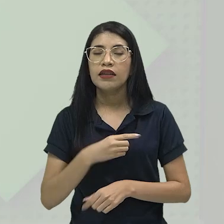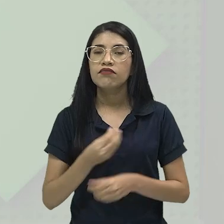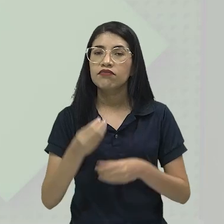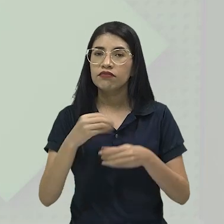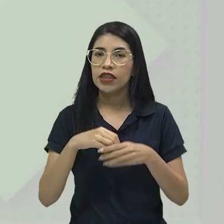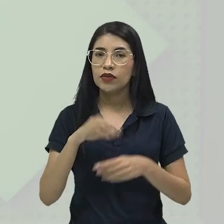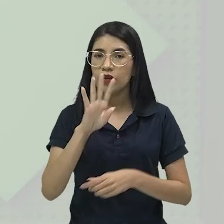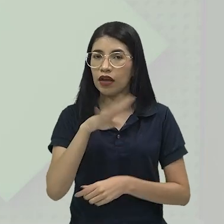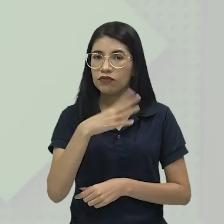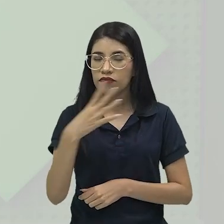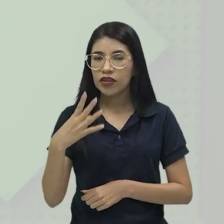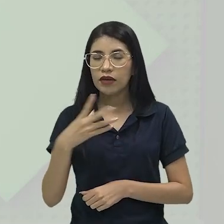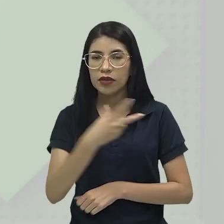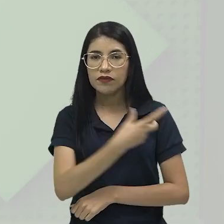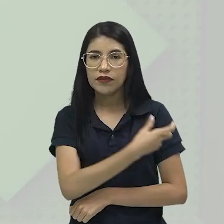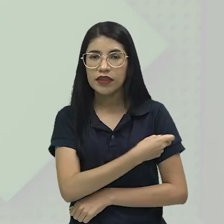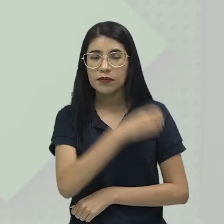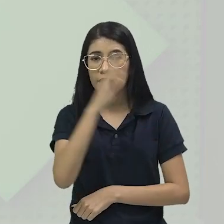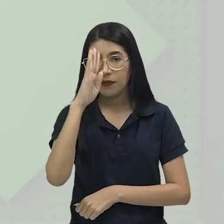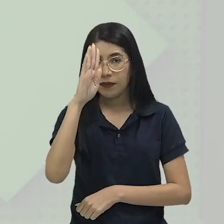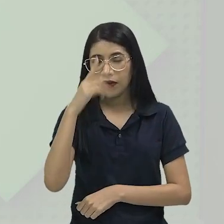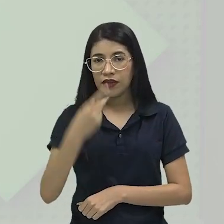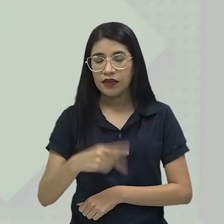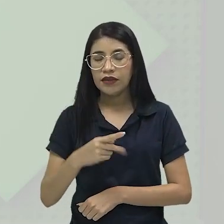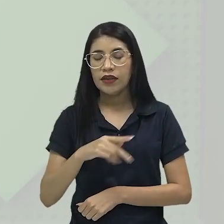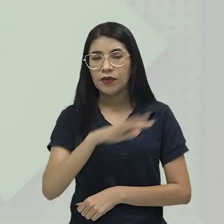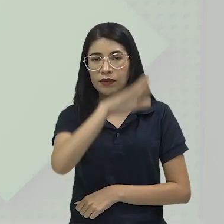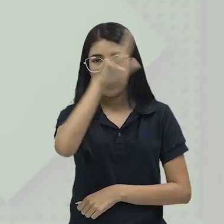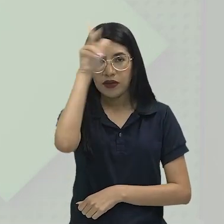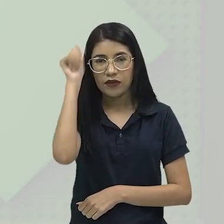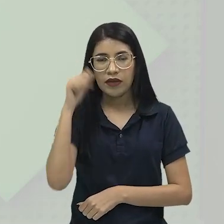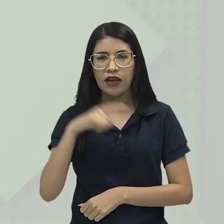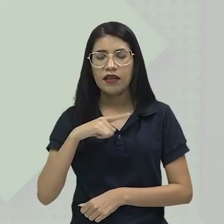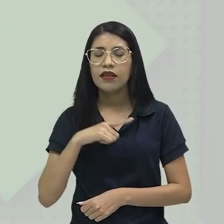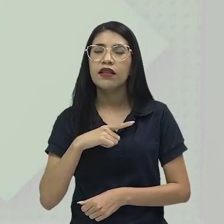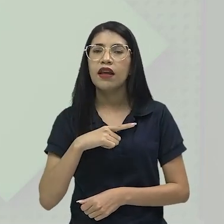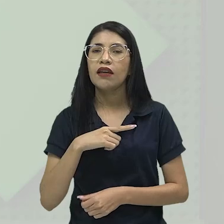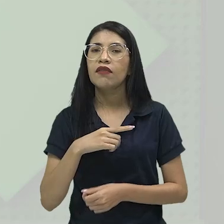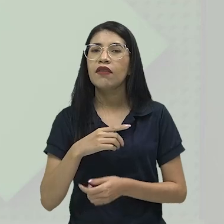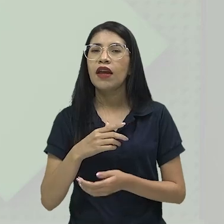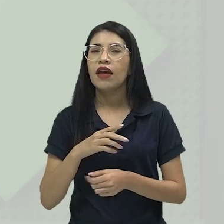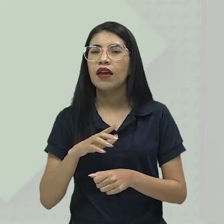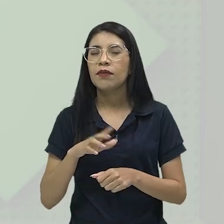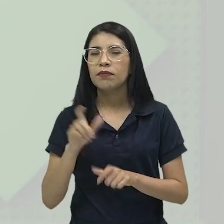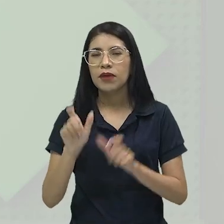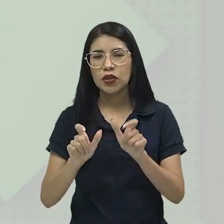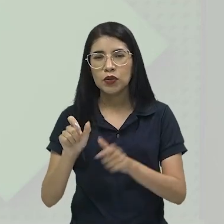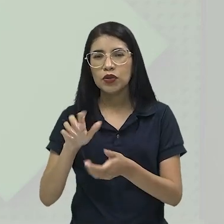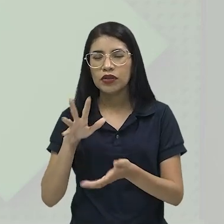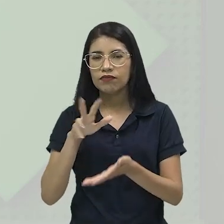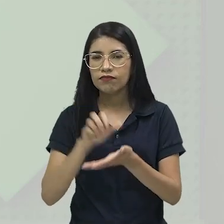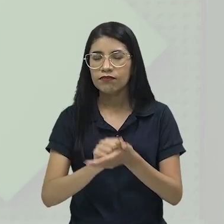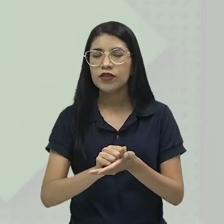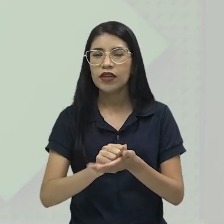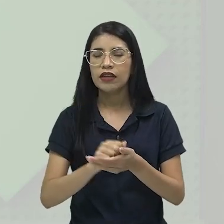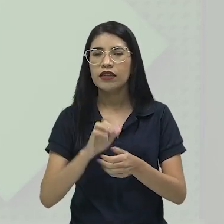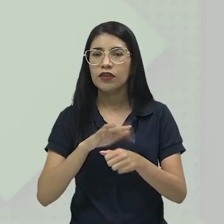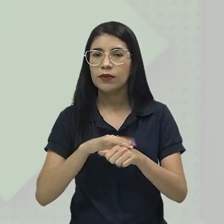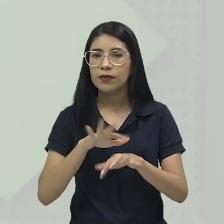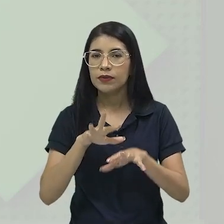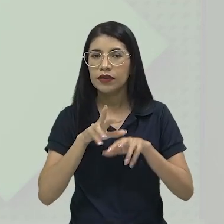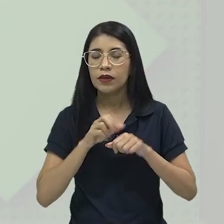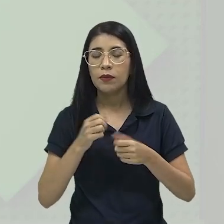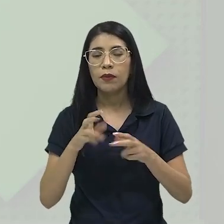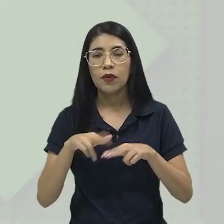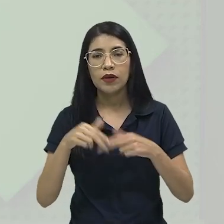calendário, tá? Principalmente aqui no Amazonas, onde existem casos registrados. Por isso é necessário a gente acompanhar esse